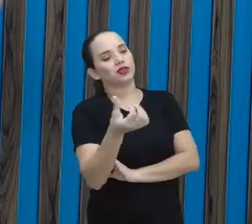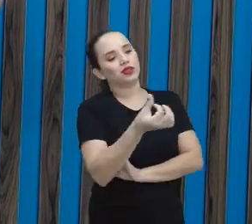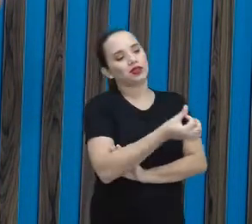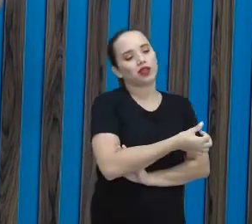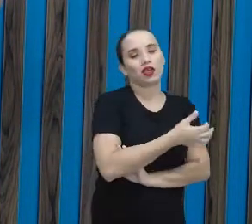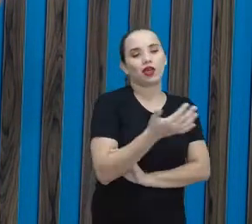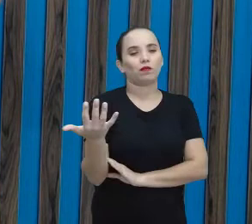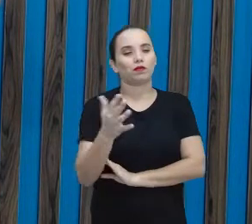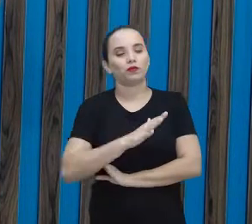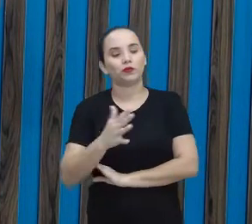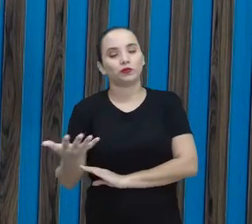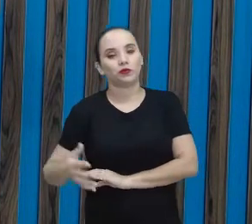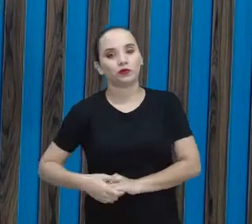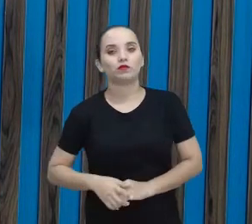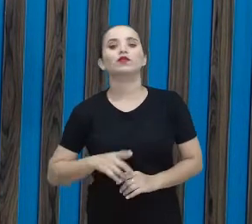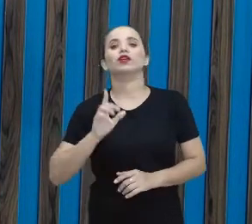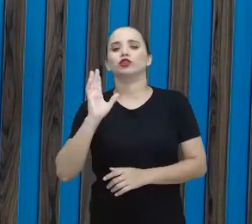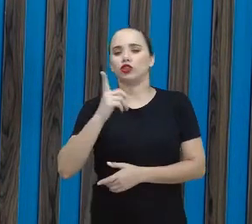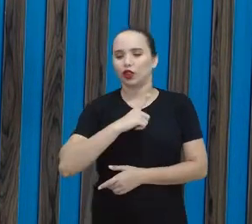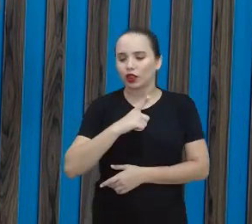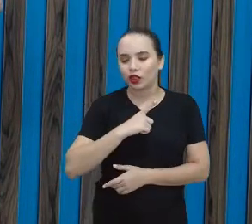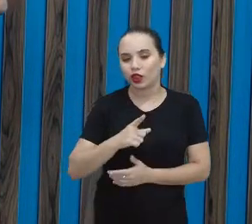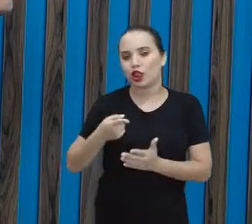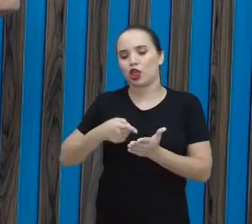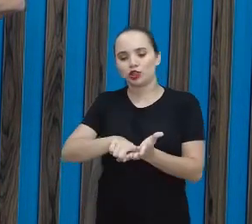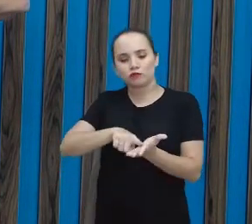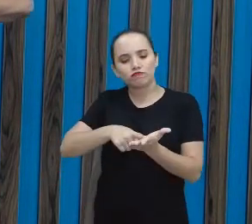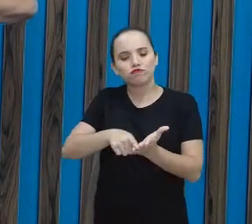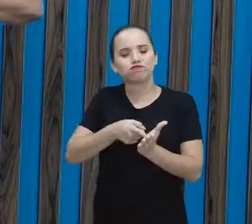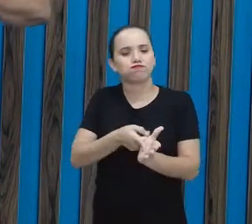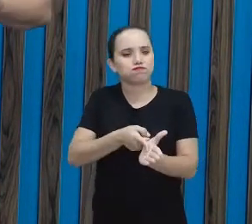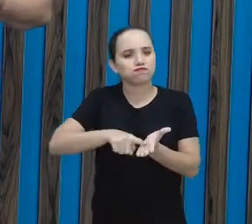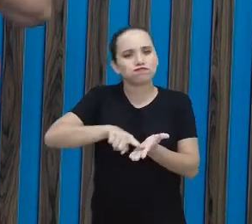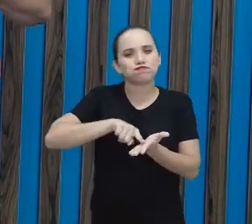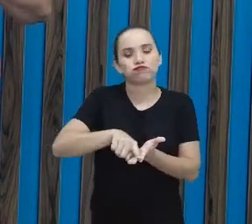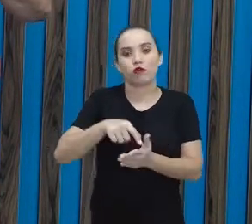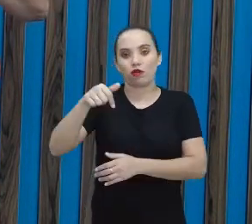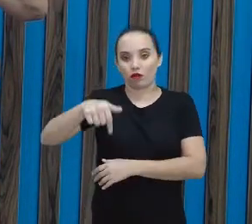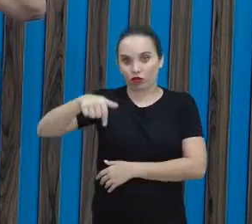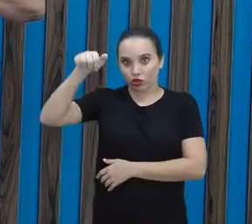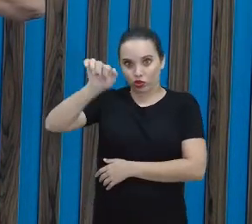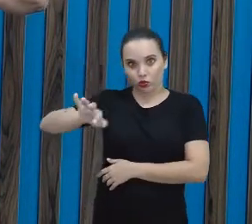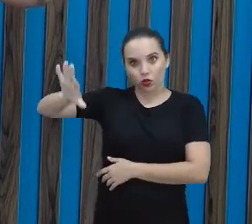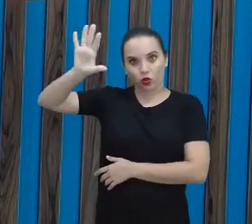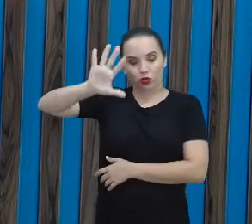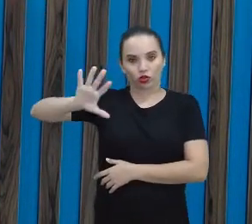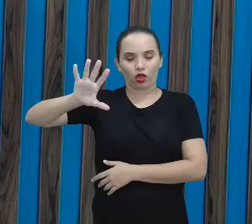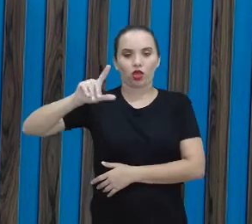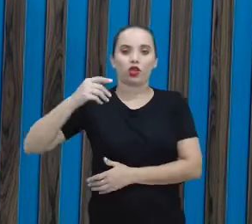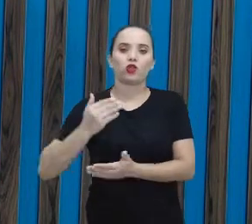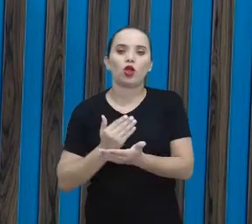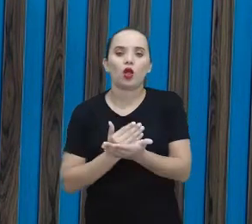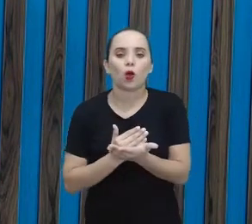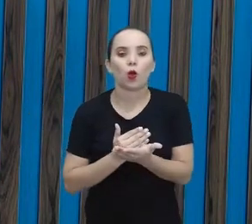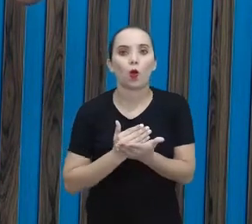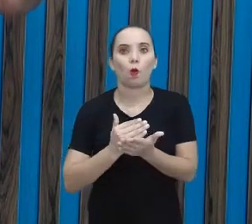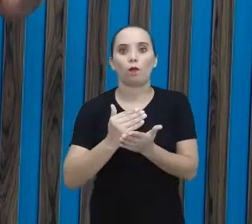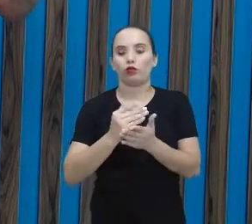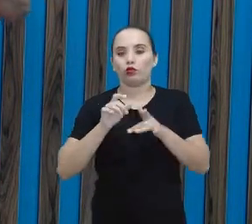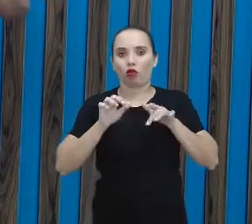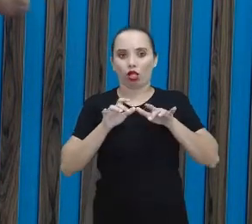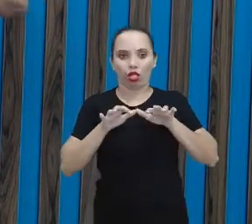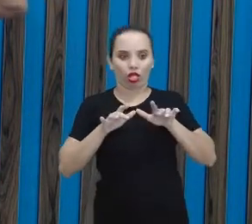XVI, né, que se trabalhava bastante com a xilogravura. No Nordeste do Brasil, ela ganhou um espaço